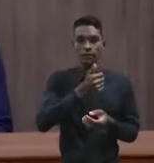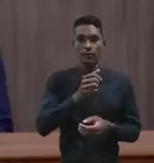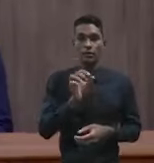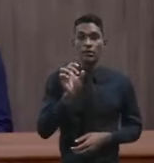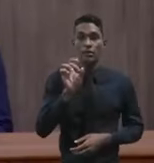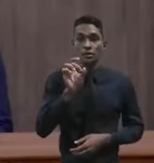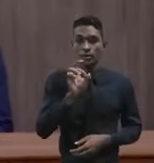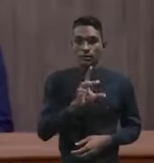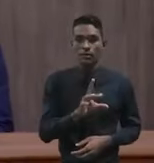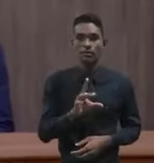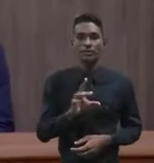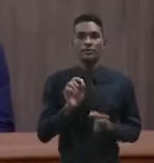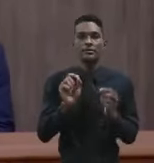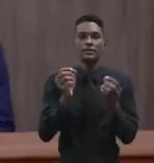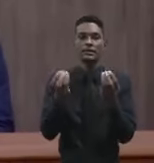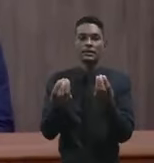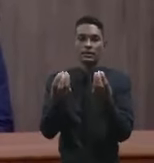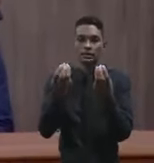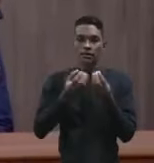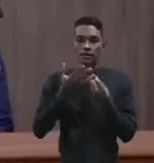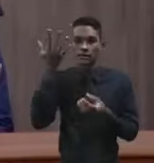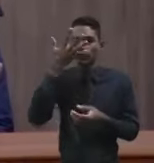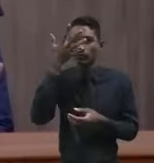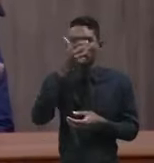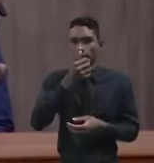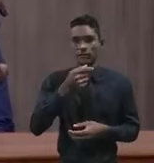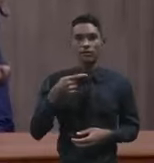à nossa vida é o Espírito Santo de Deus.